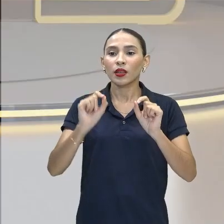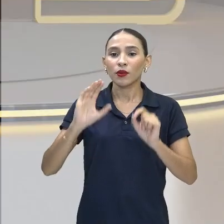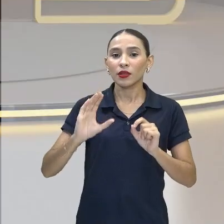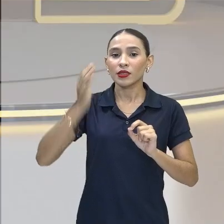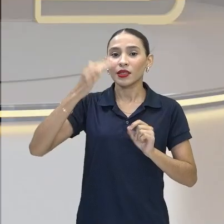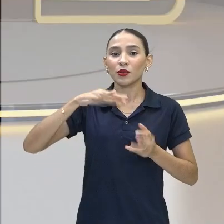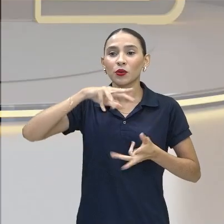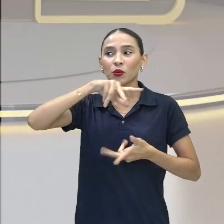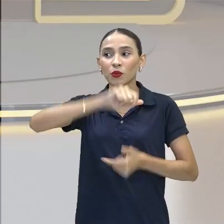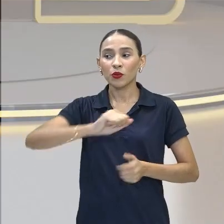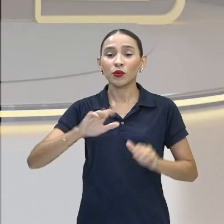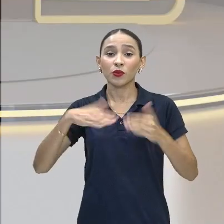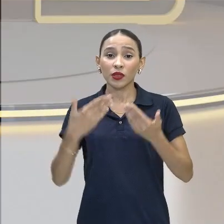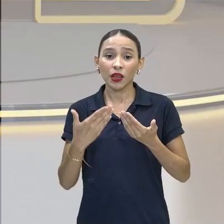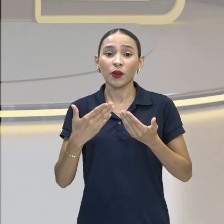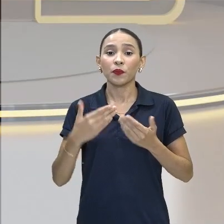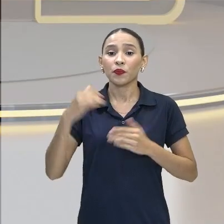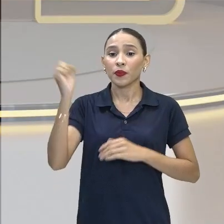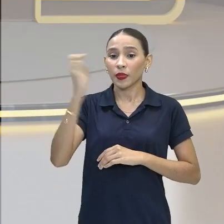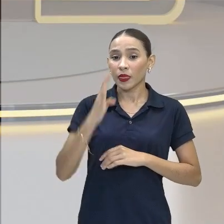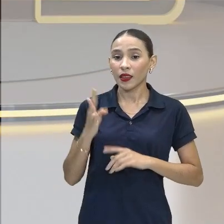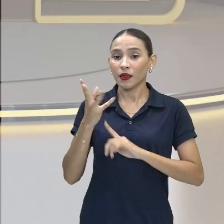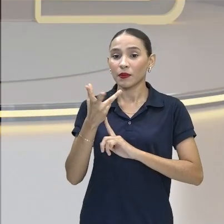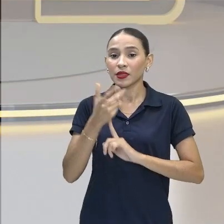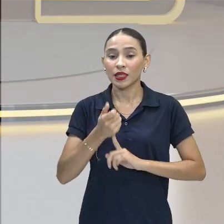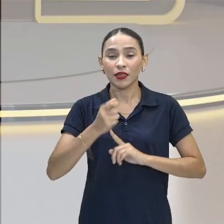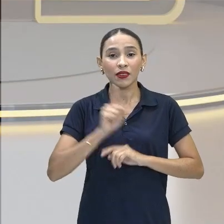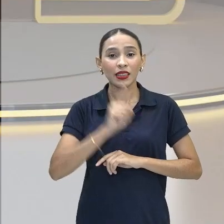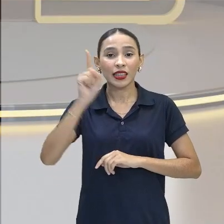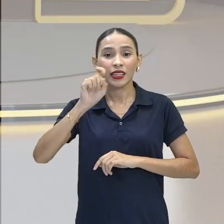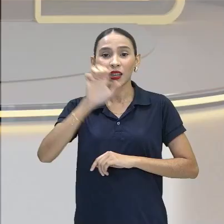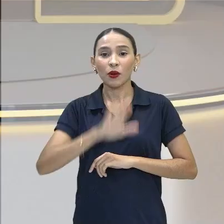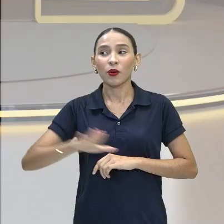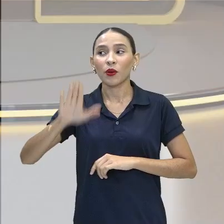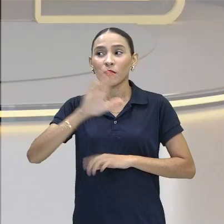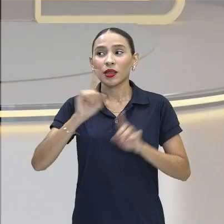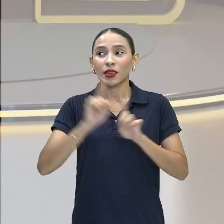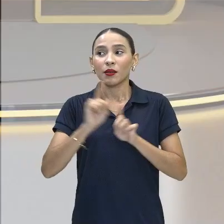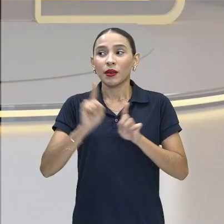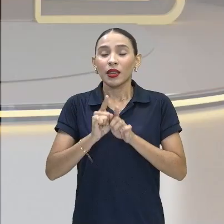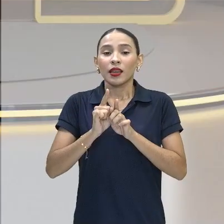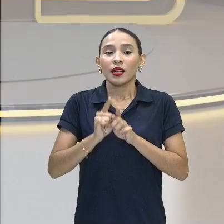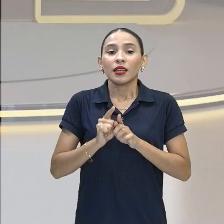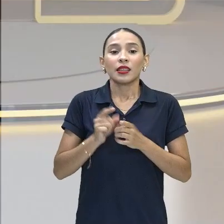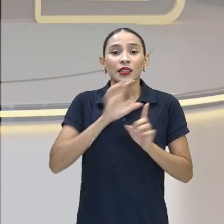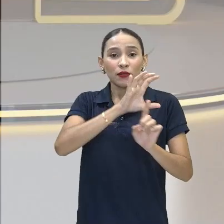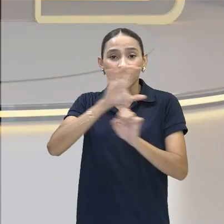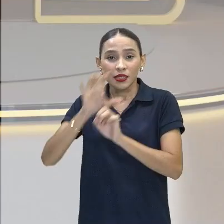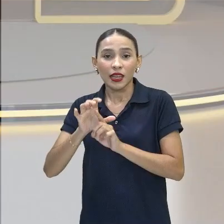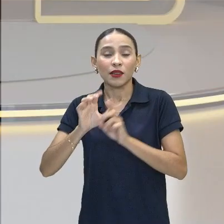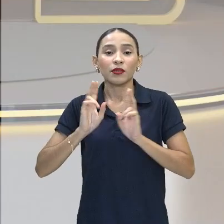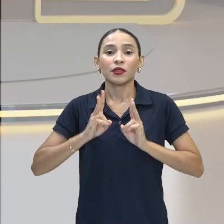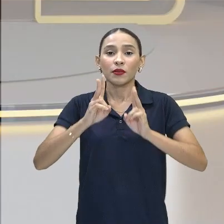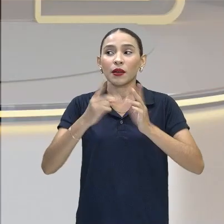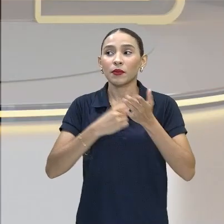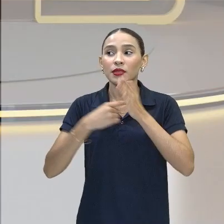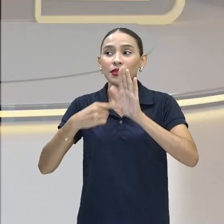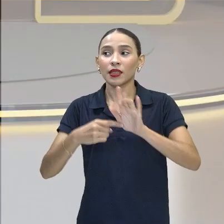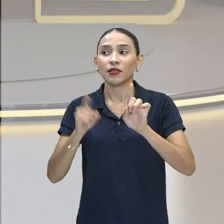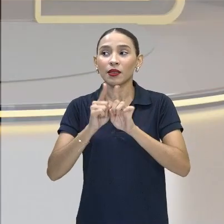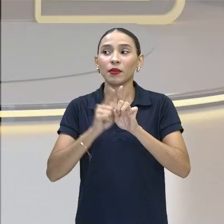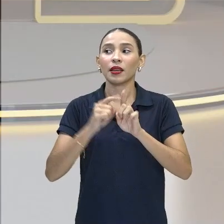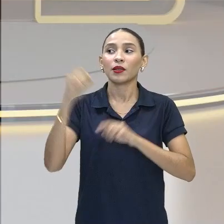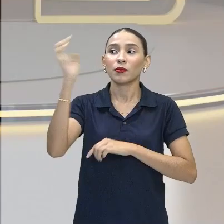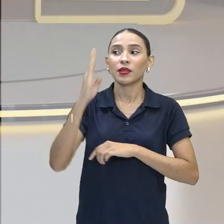mundo. Então, os artistas brasileiros foram lá na Europa, beberam, se influenciaram, trouxeram para o